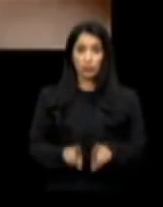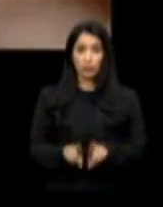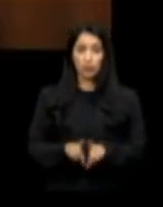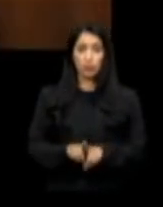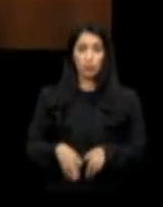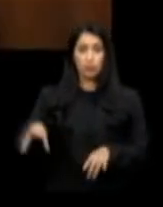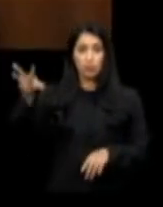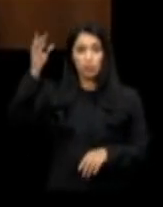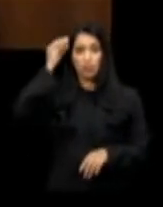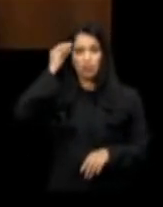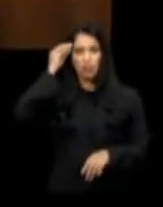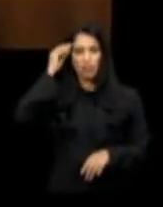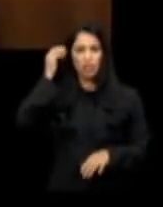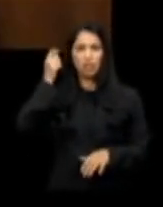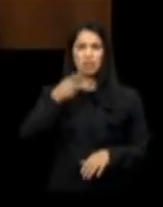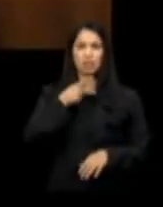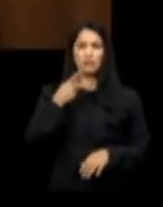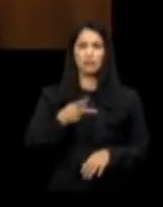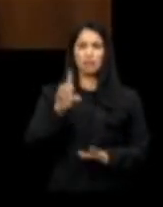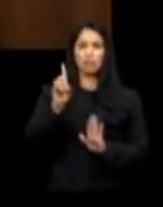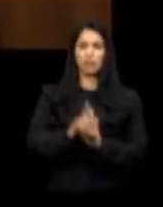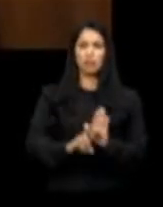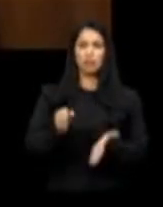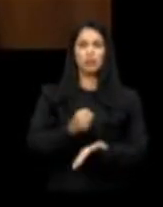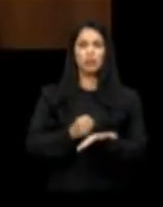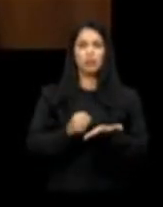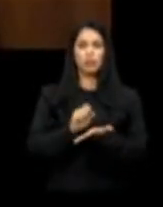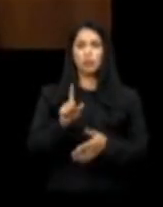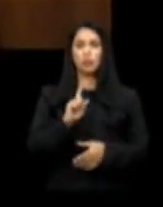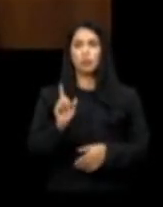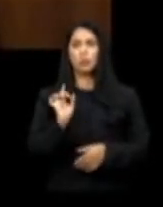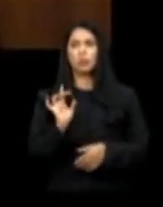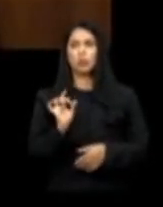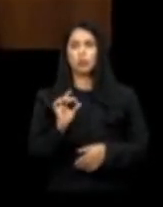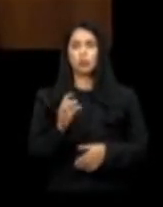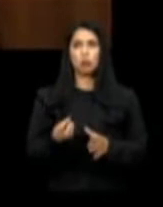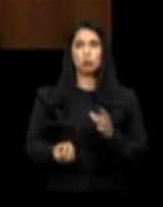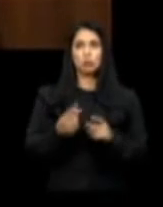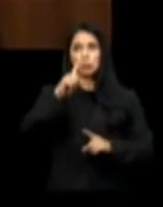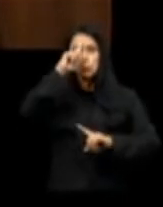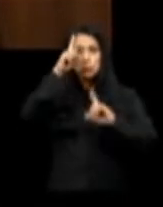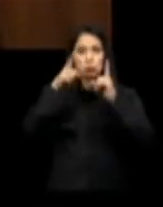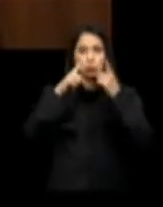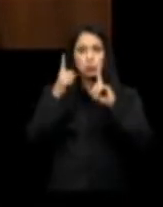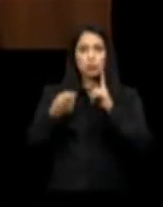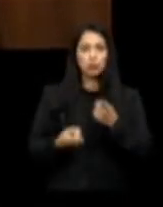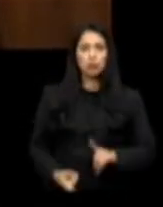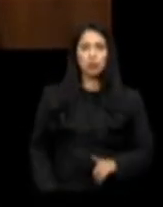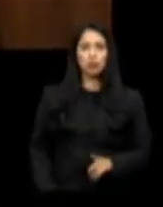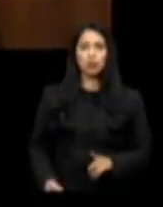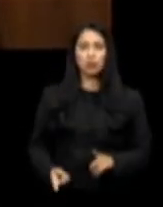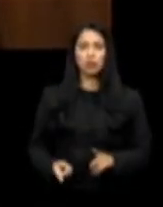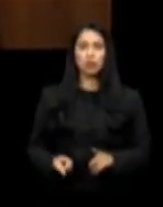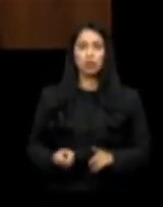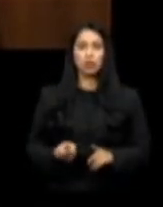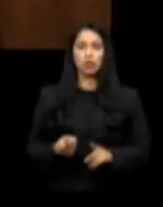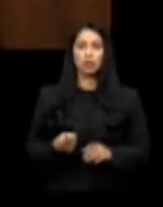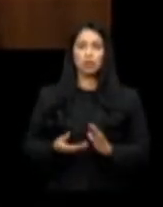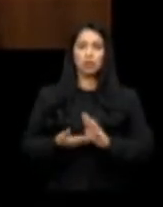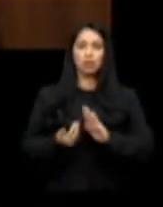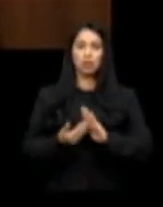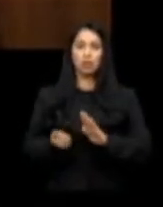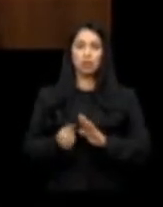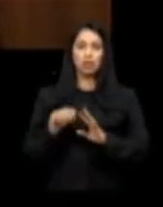assentar que essa afirmação de um novo direito fundamental não resulta de um criacionismo jurisprudencial dissociado da